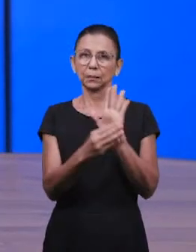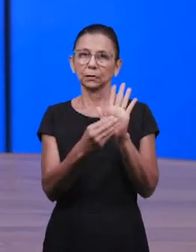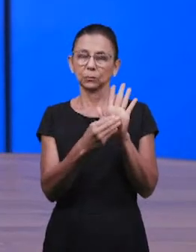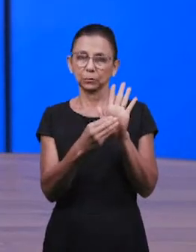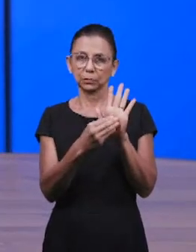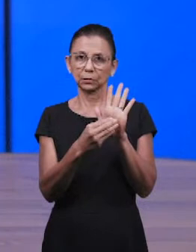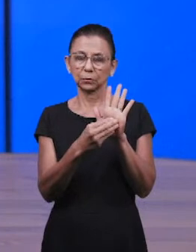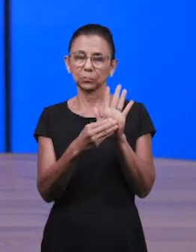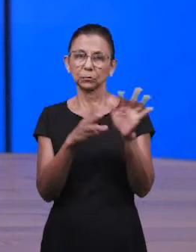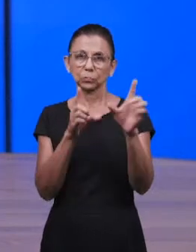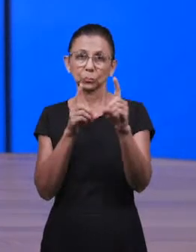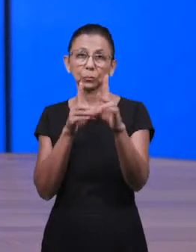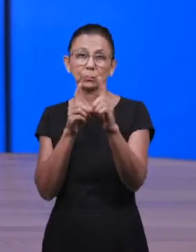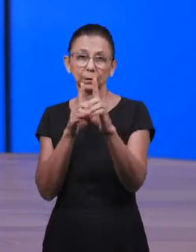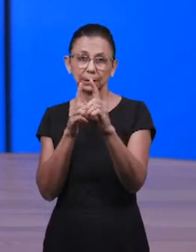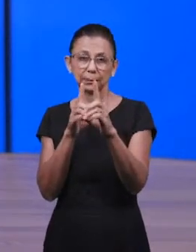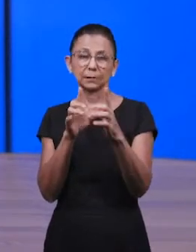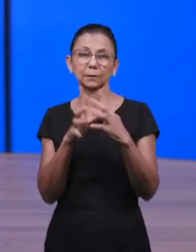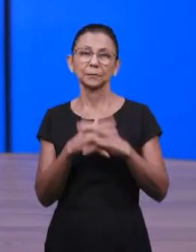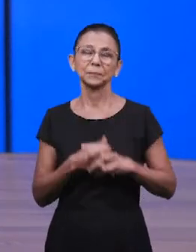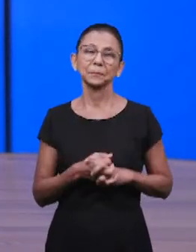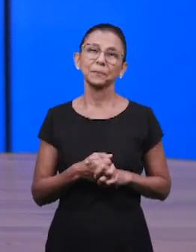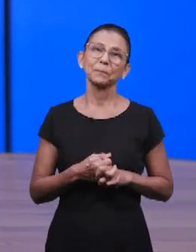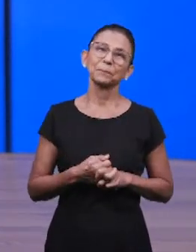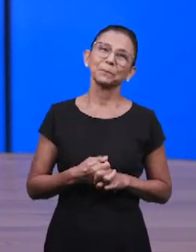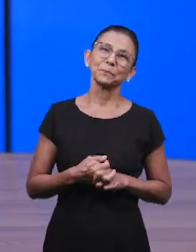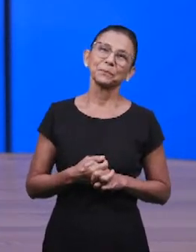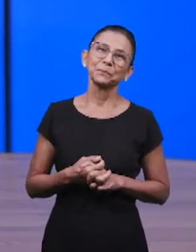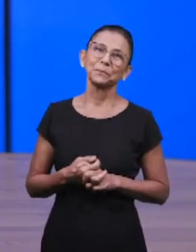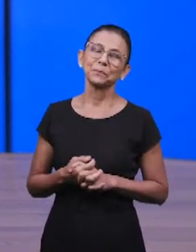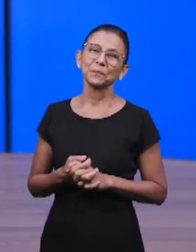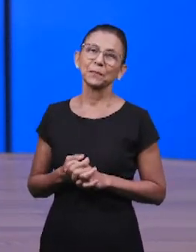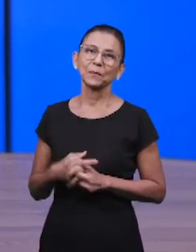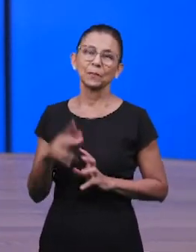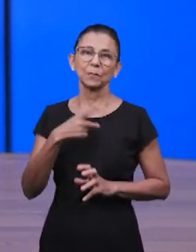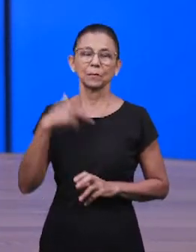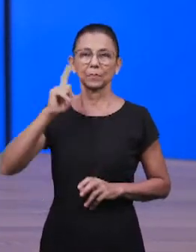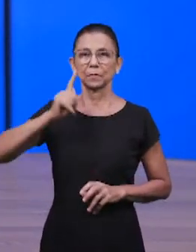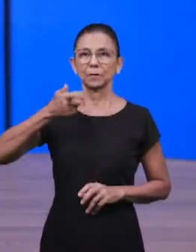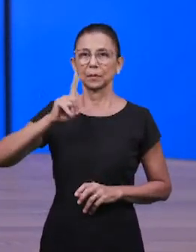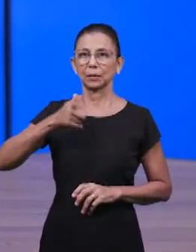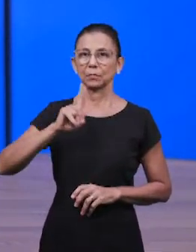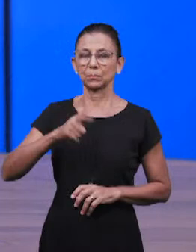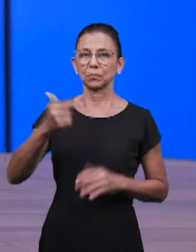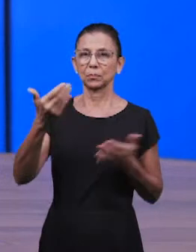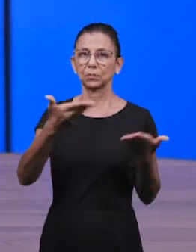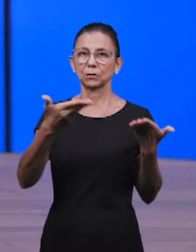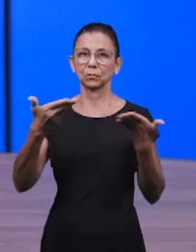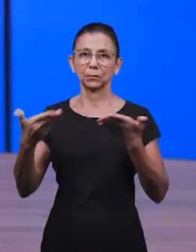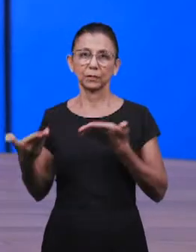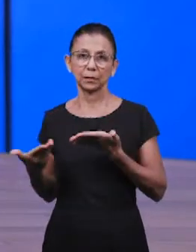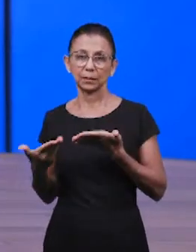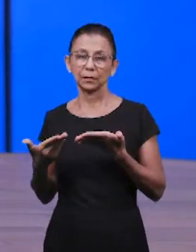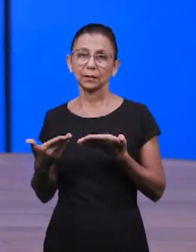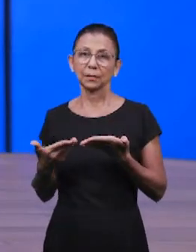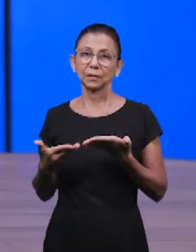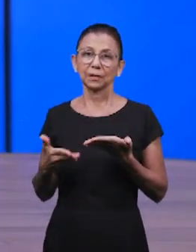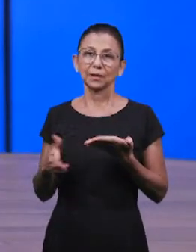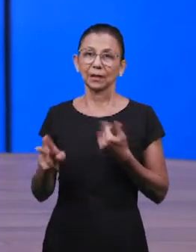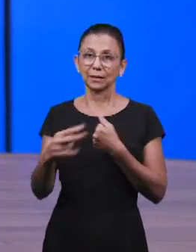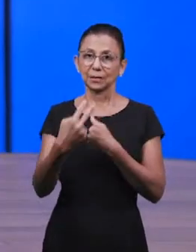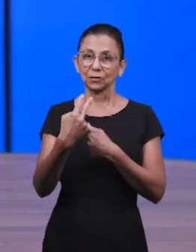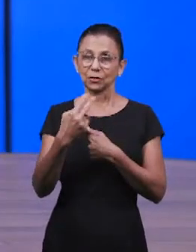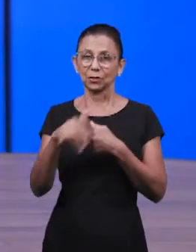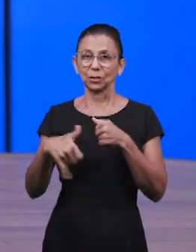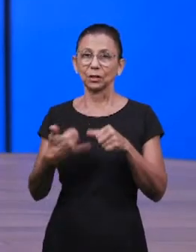né? Ou seja, o ensino doutrinário da Escola Bíblica, que nos será dado pelo pastor Gedeu Tigueiros. Então eu te convido a permanecer no nosso